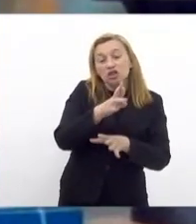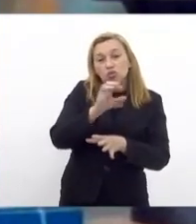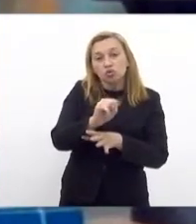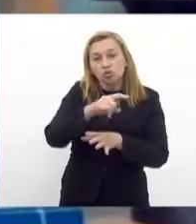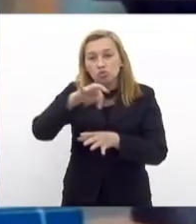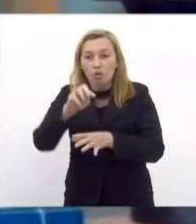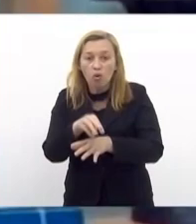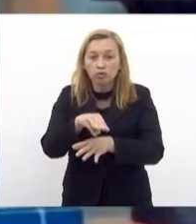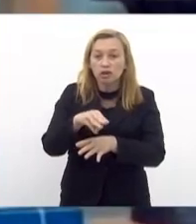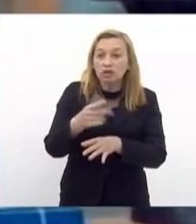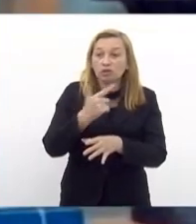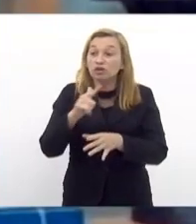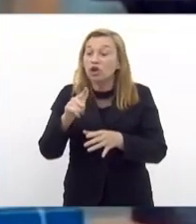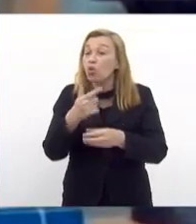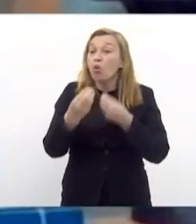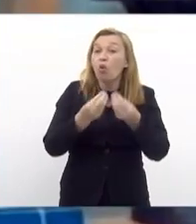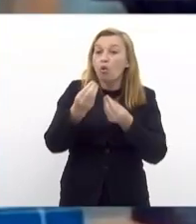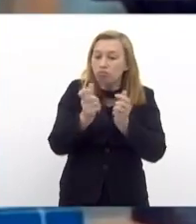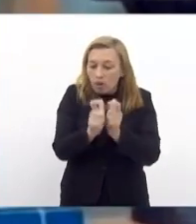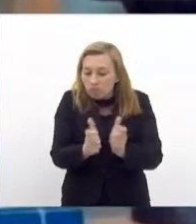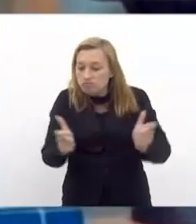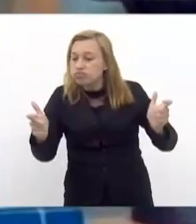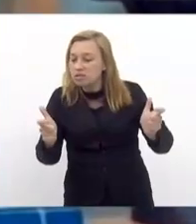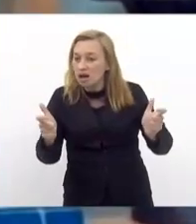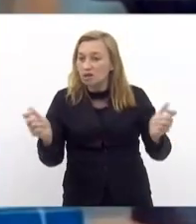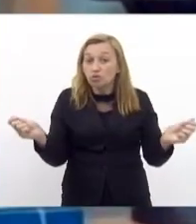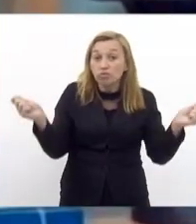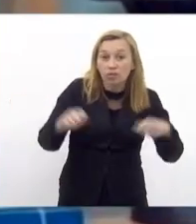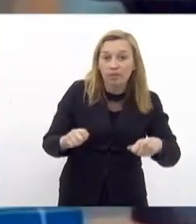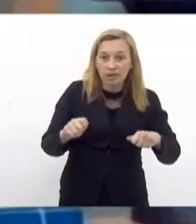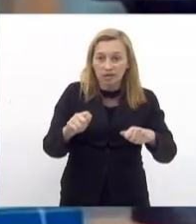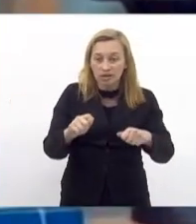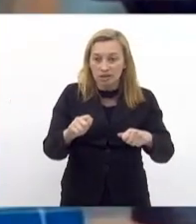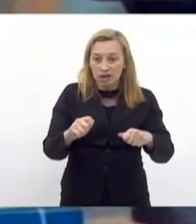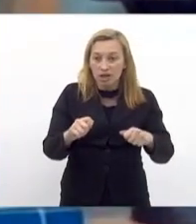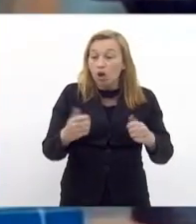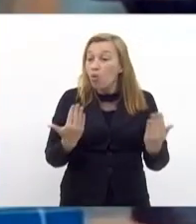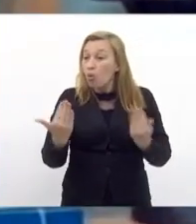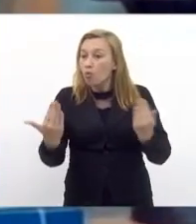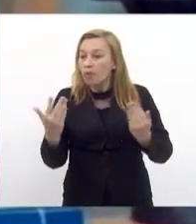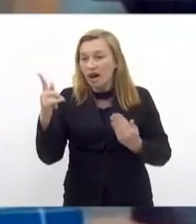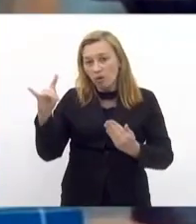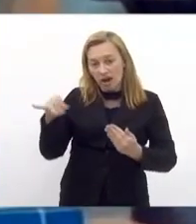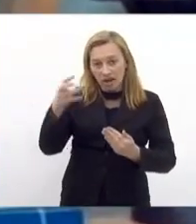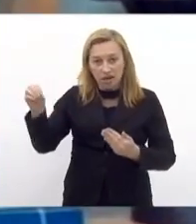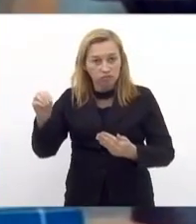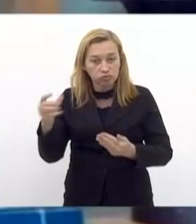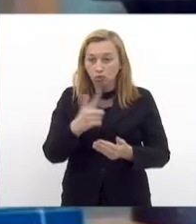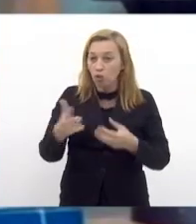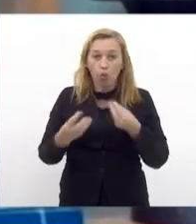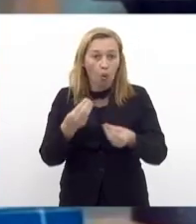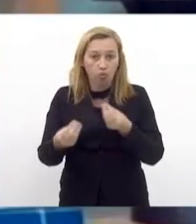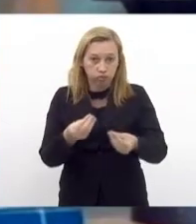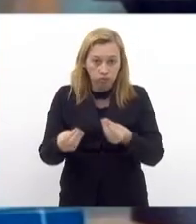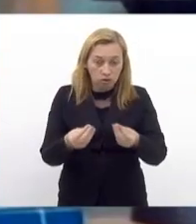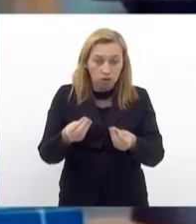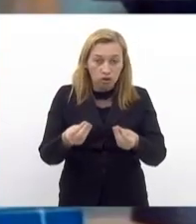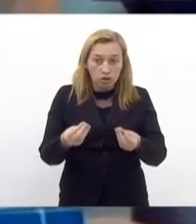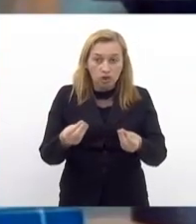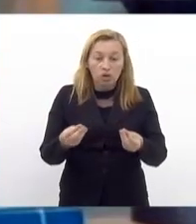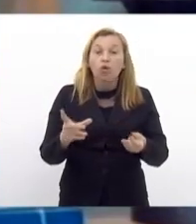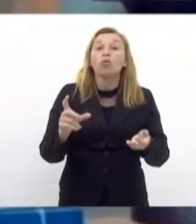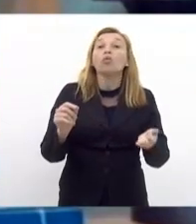tem como ampliar a sua capacidade, ou pelo menos ampliar de uma forma substancial. E